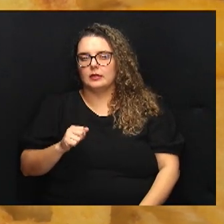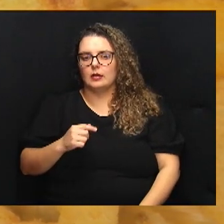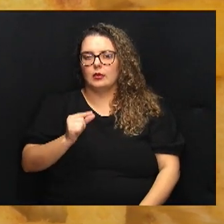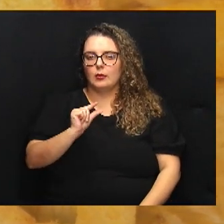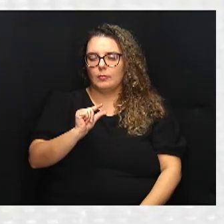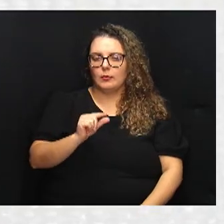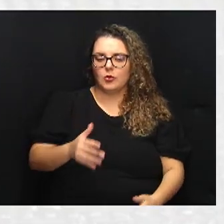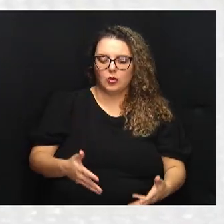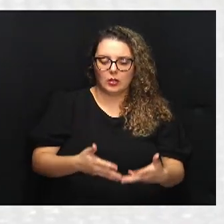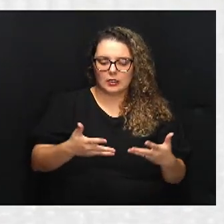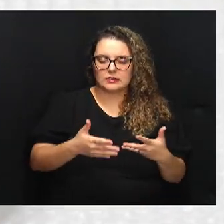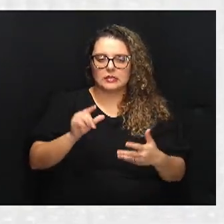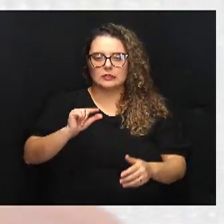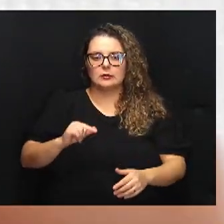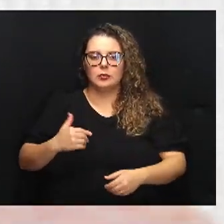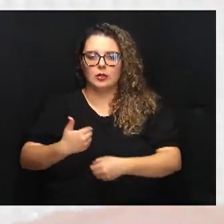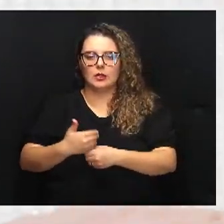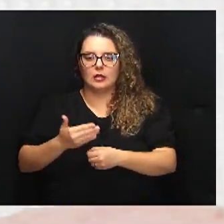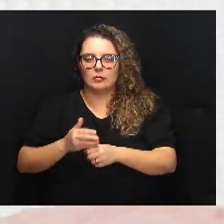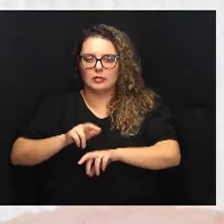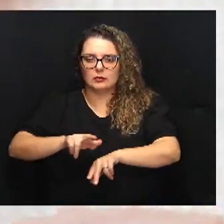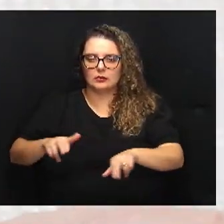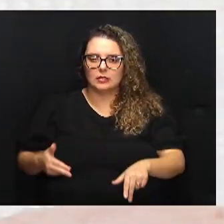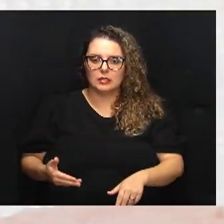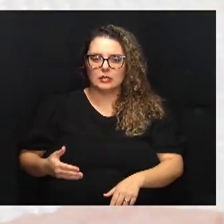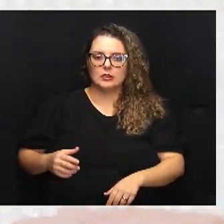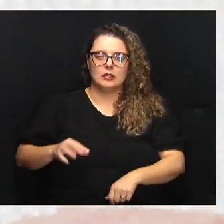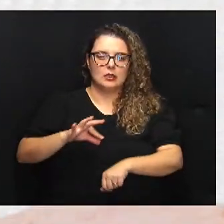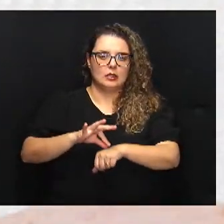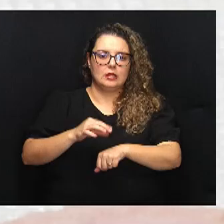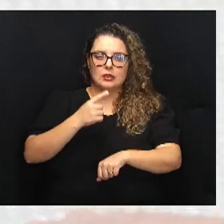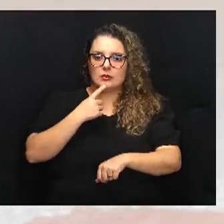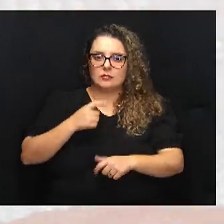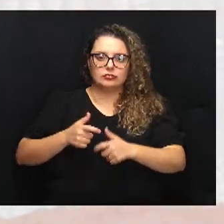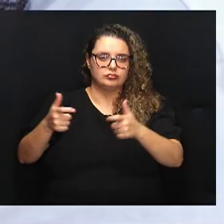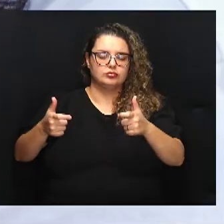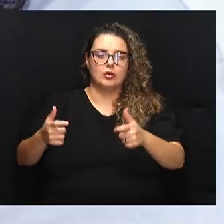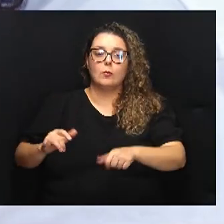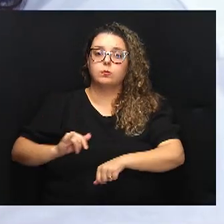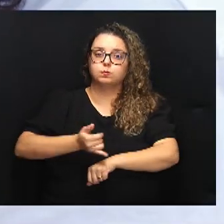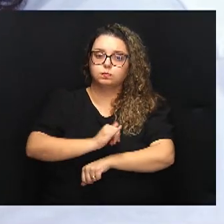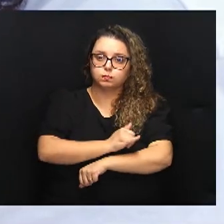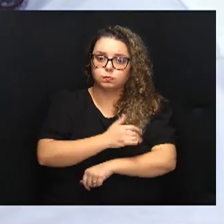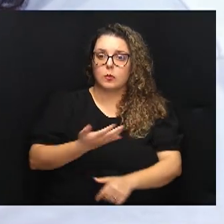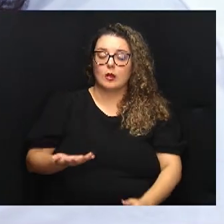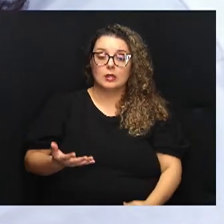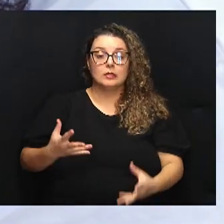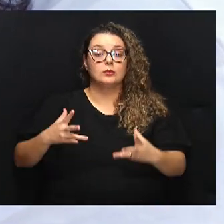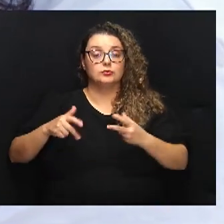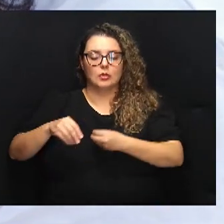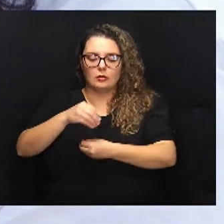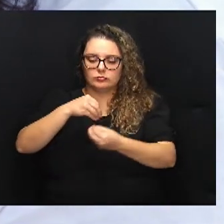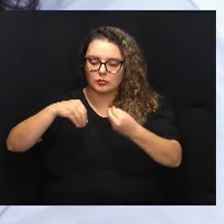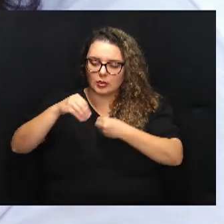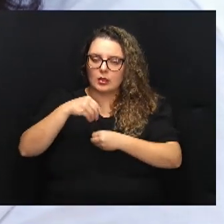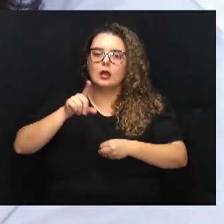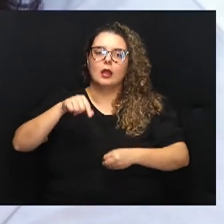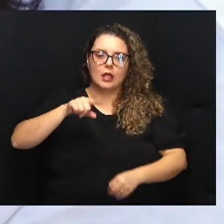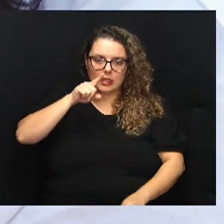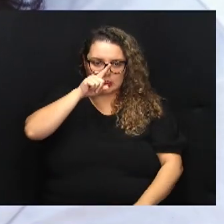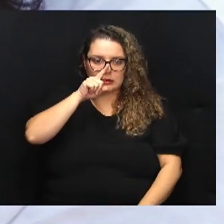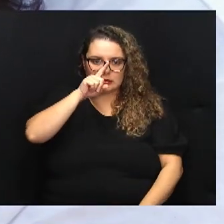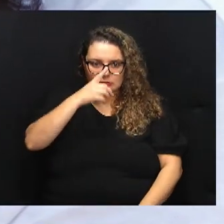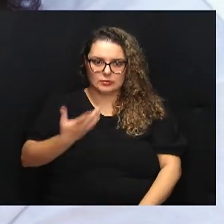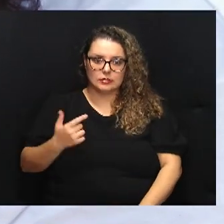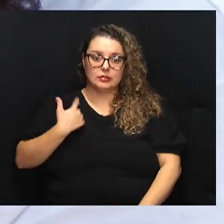pouca salada, excesso de carne vermelha, obesidade. Então, isso tudo é fator de risco. Então, se a gente